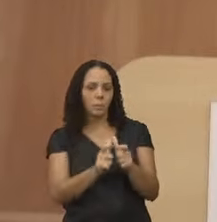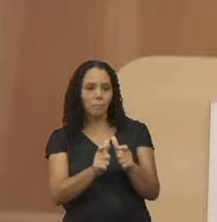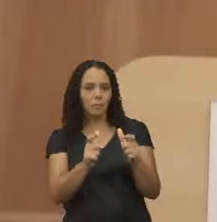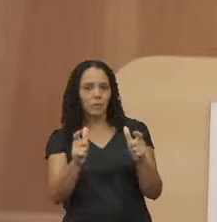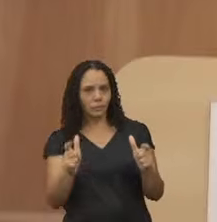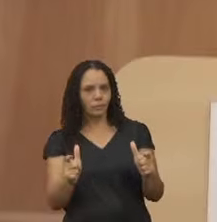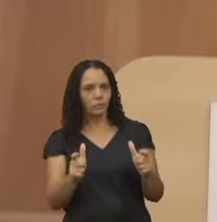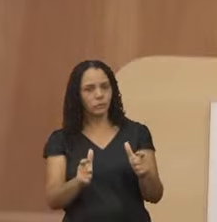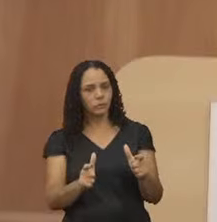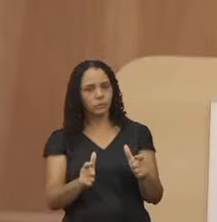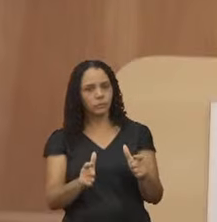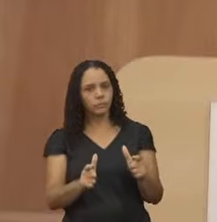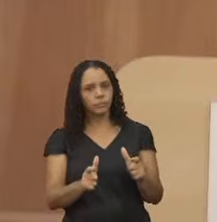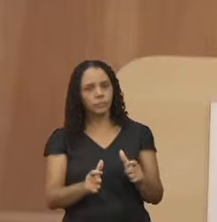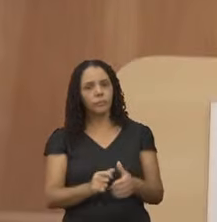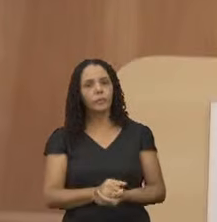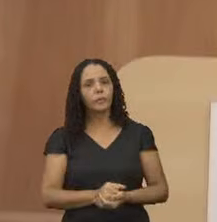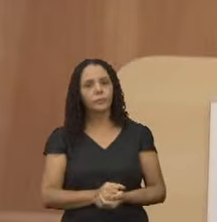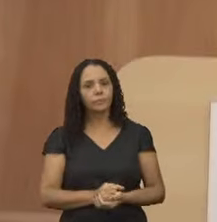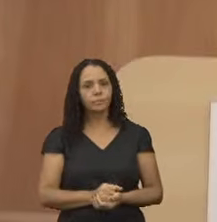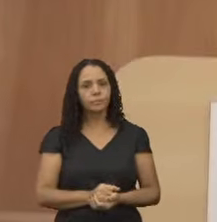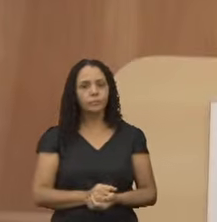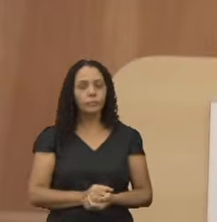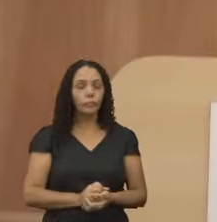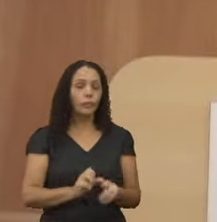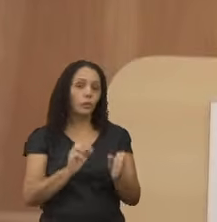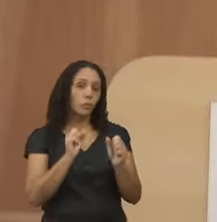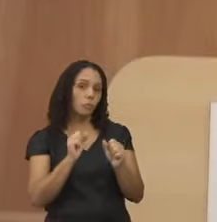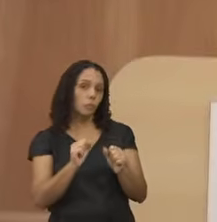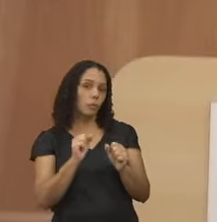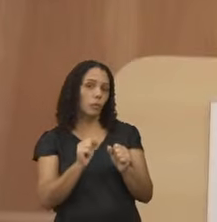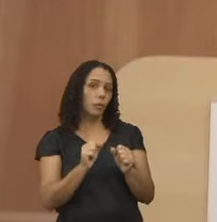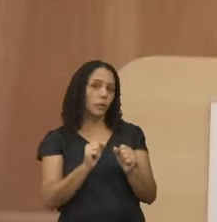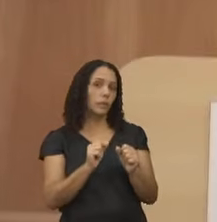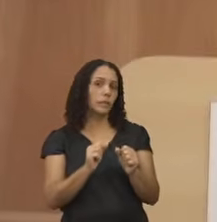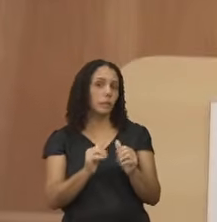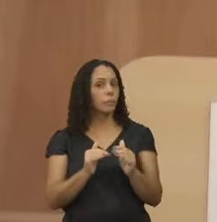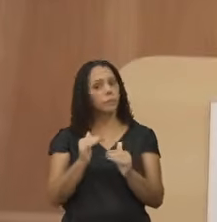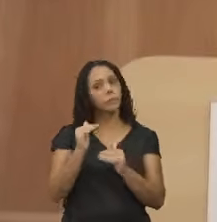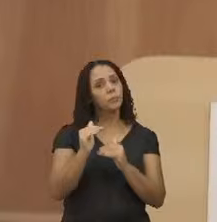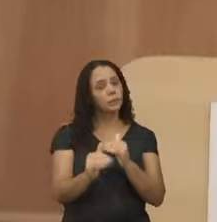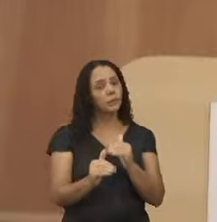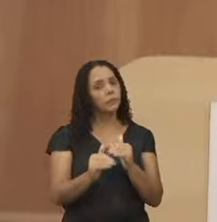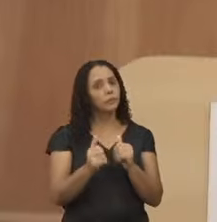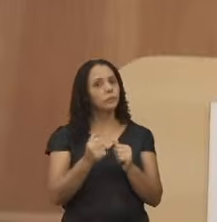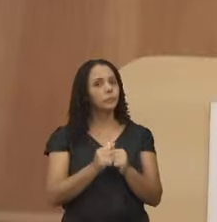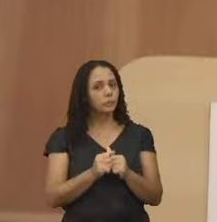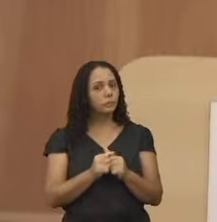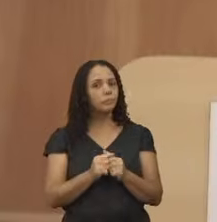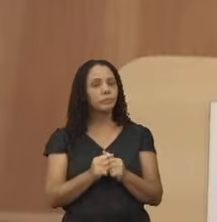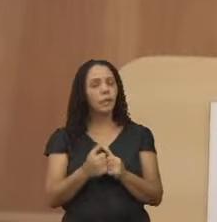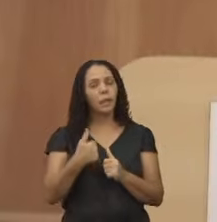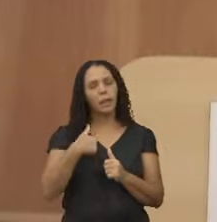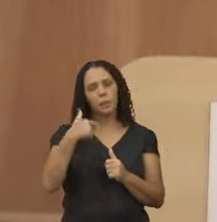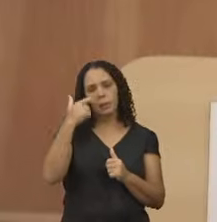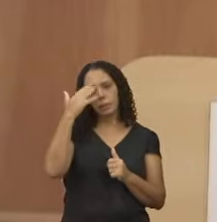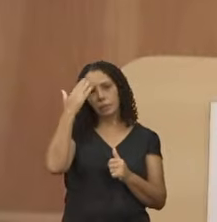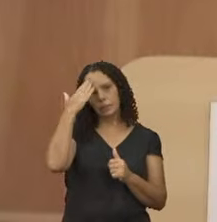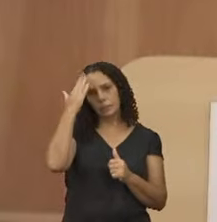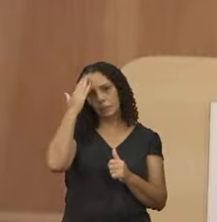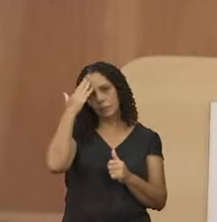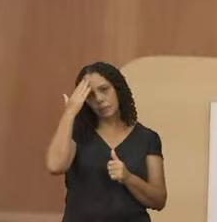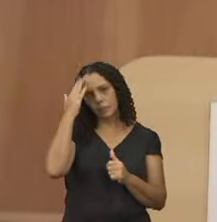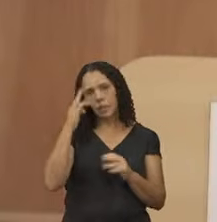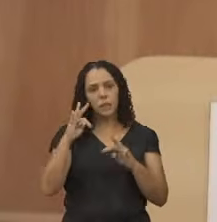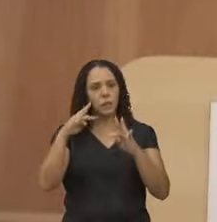pessoas. Esse projeto não trata disso e pode ser um próximo passo, prefeitos. Sei que não dá para pensar tudo, sei que não dá para fazer tudo de uma vez só, mas fica